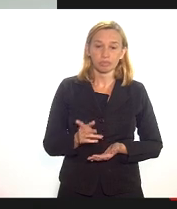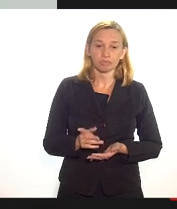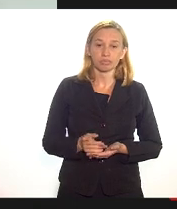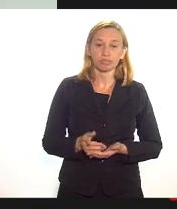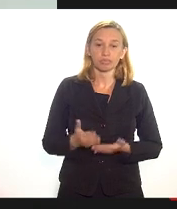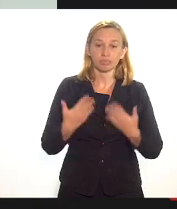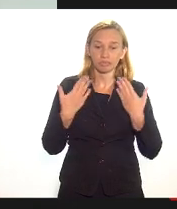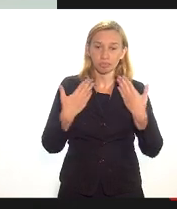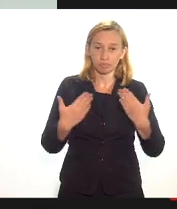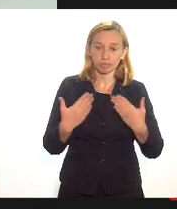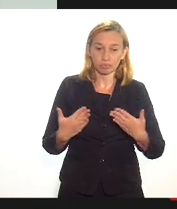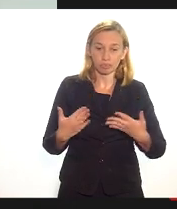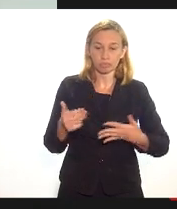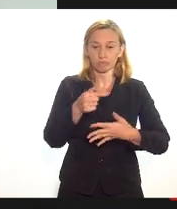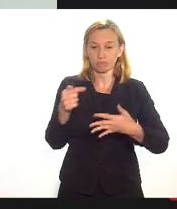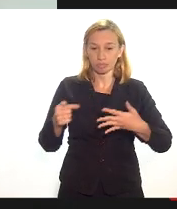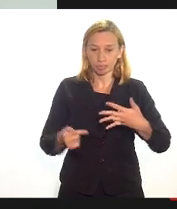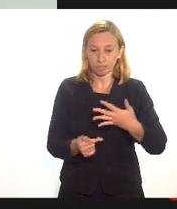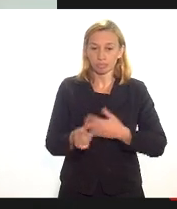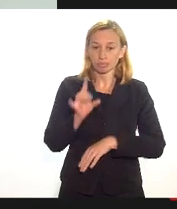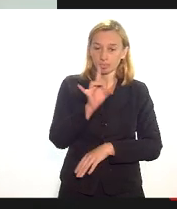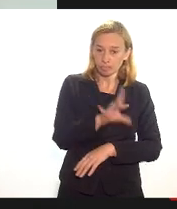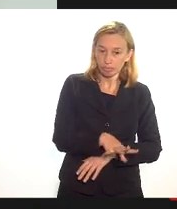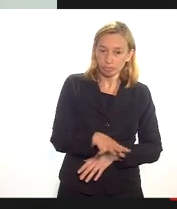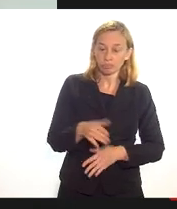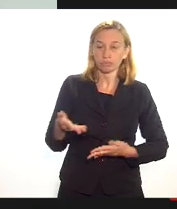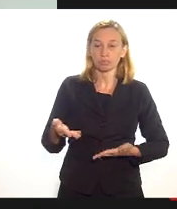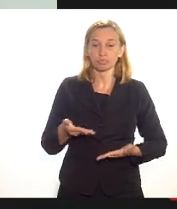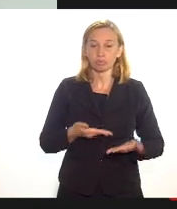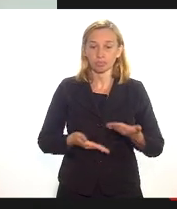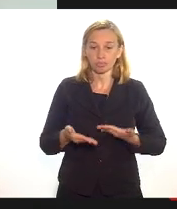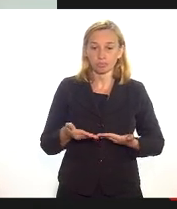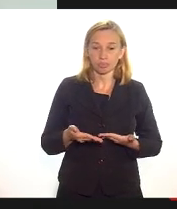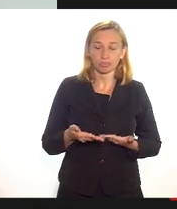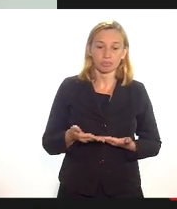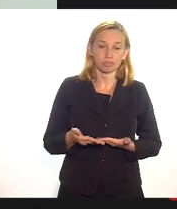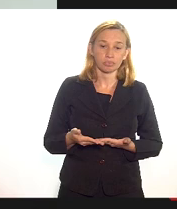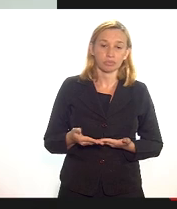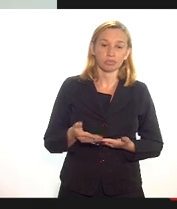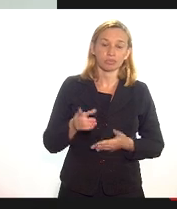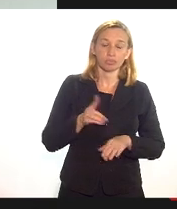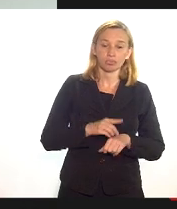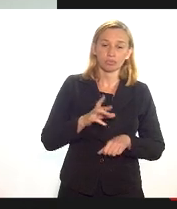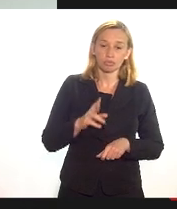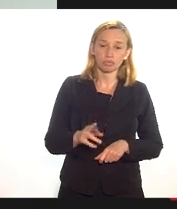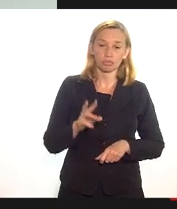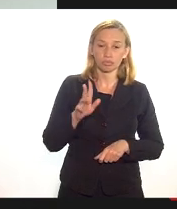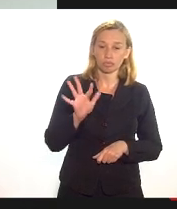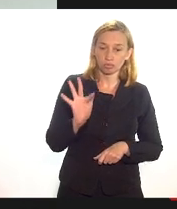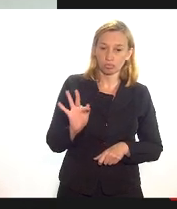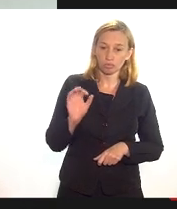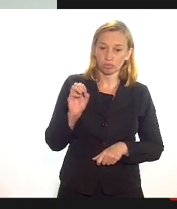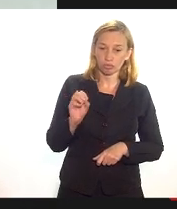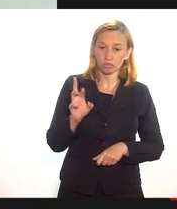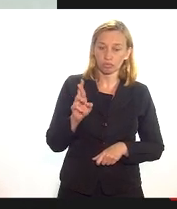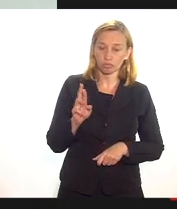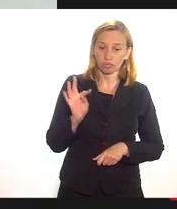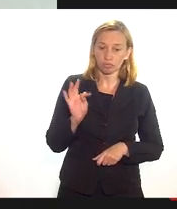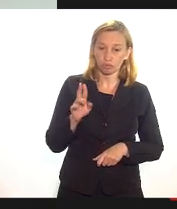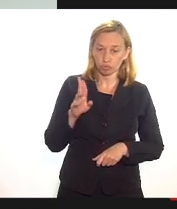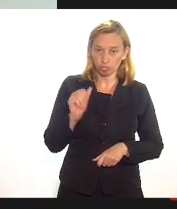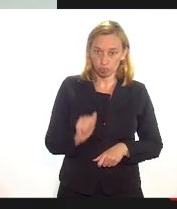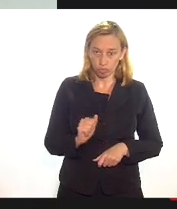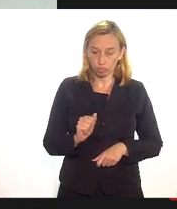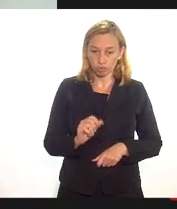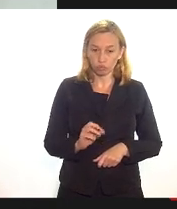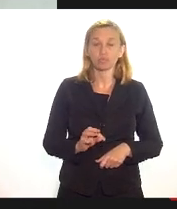essas lentes. Na última participação do próprio doutor Fortunato, alguns questionamentos que são lentes,